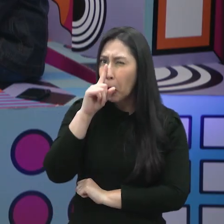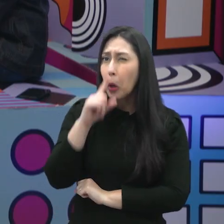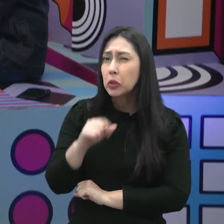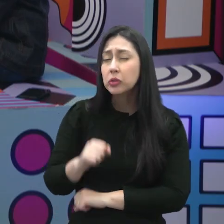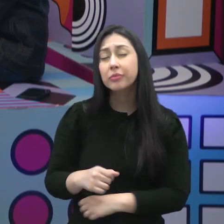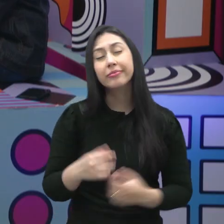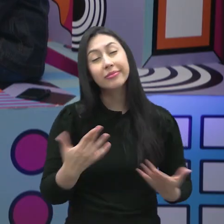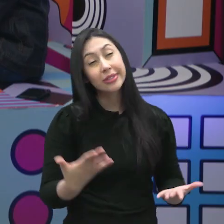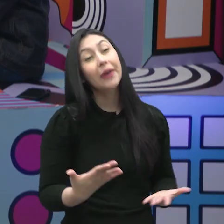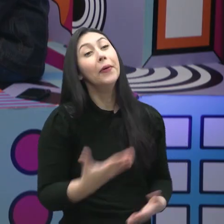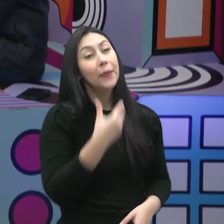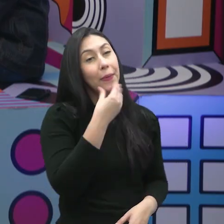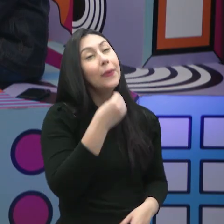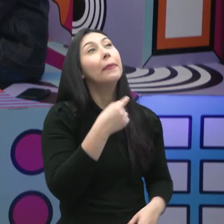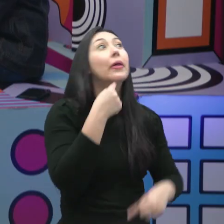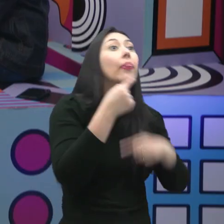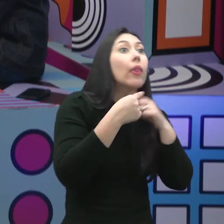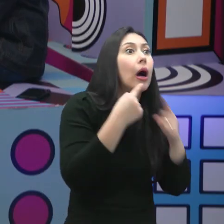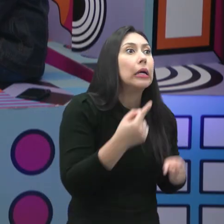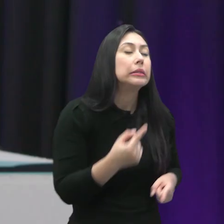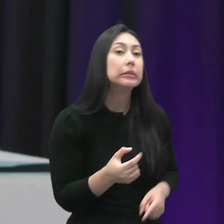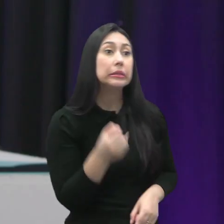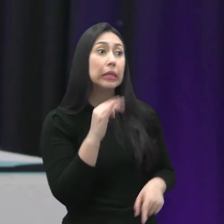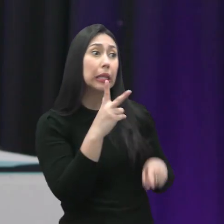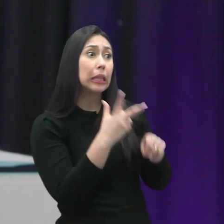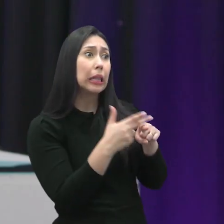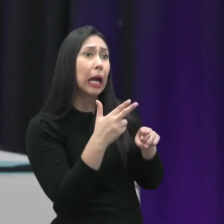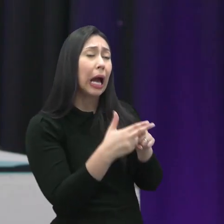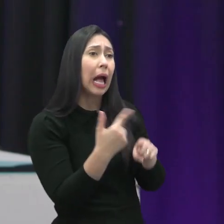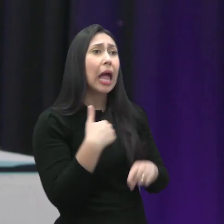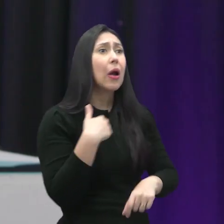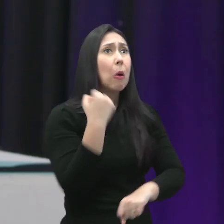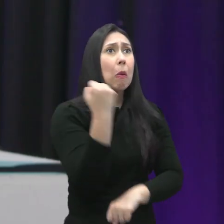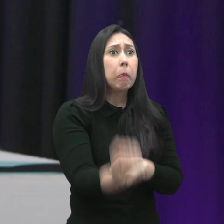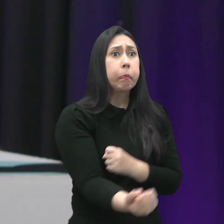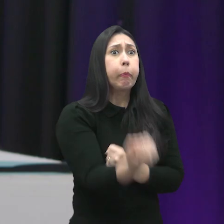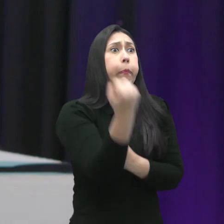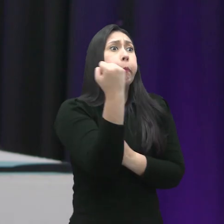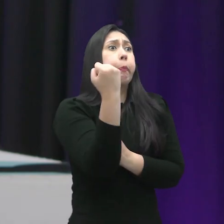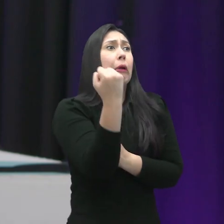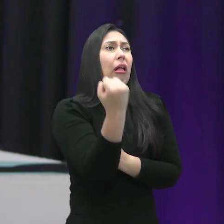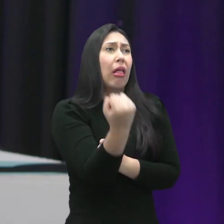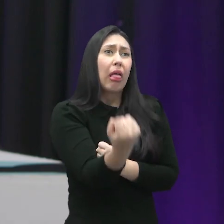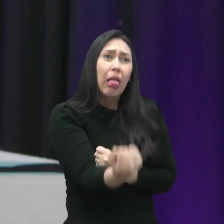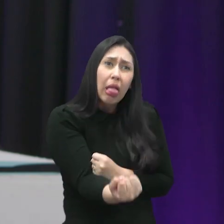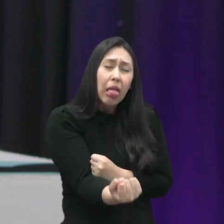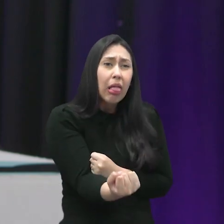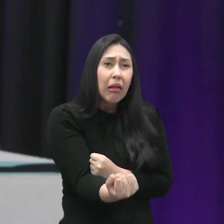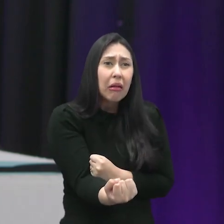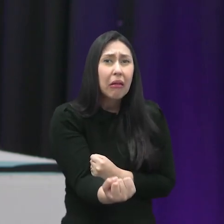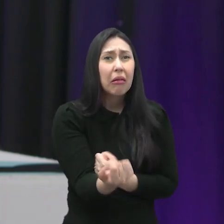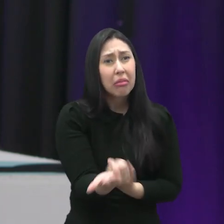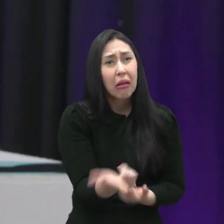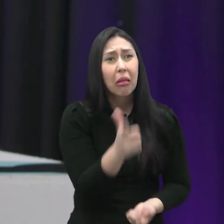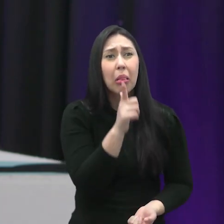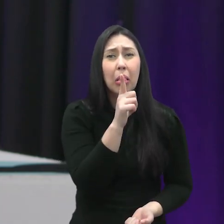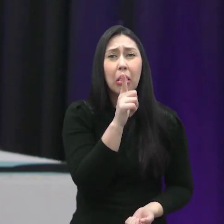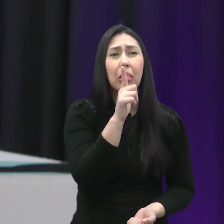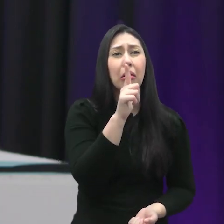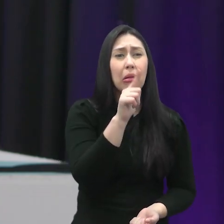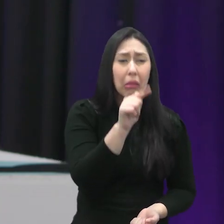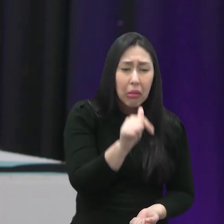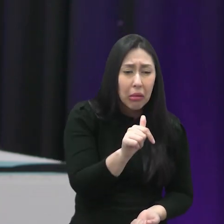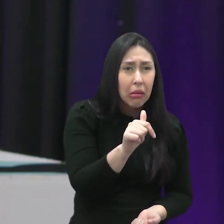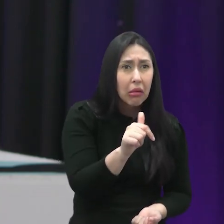muito frequente do homem, ou seja, eu vou fazer a vasectomia e vou ficar impotente, né? Eu vou perder a minha libido, ou a minha testosterona vai